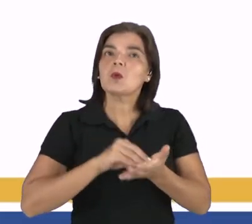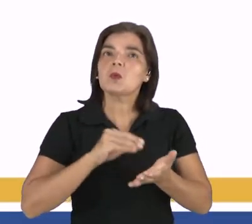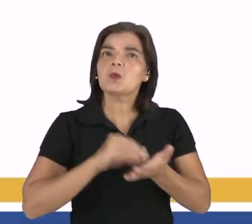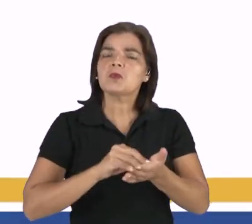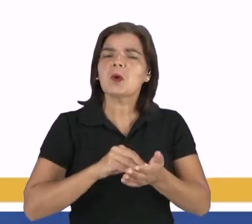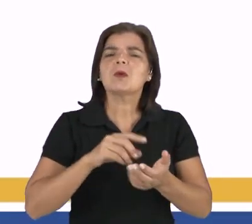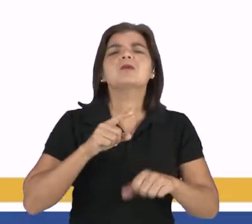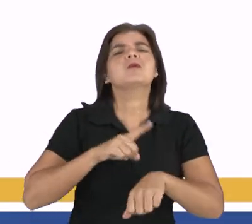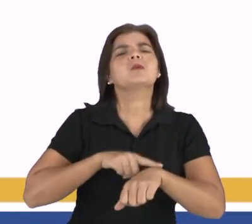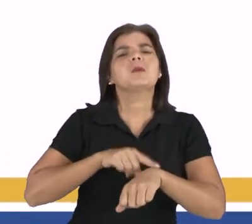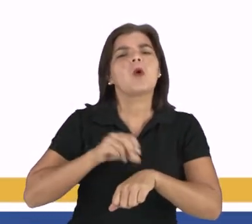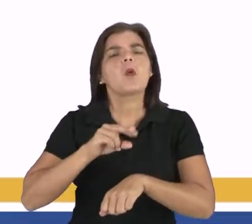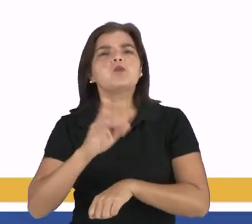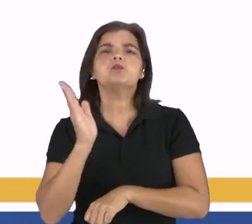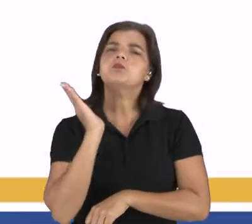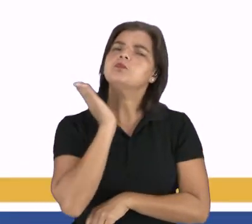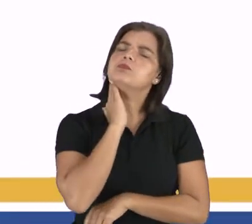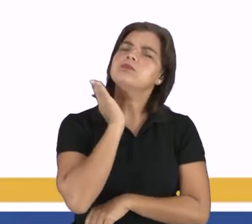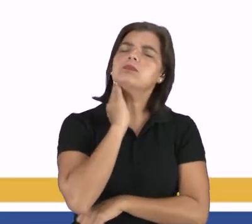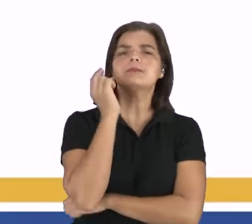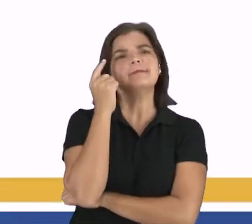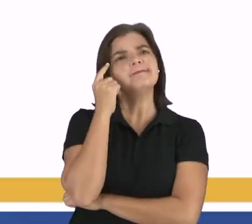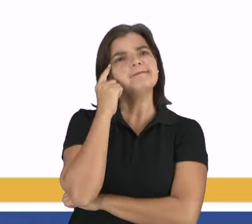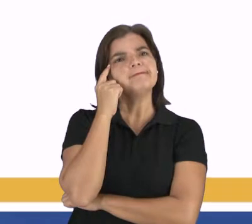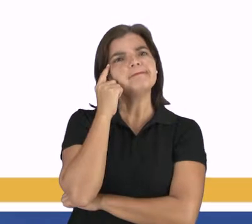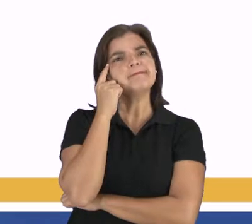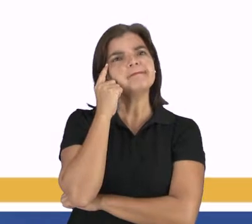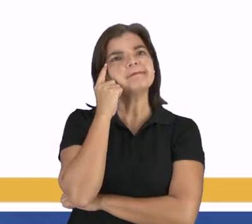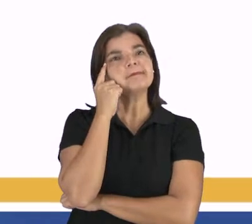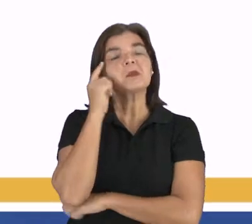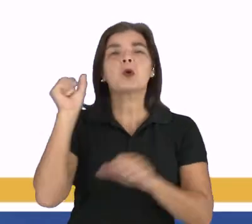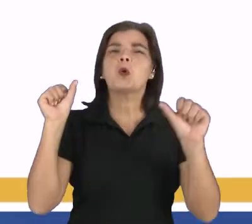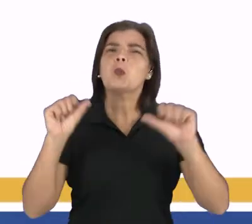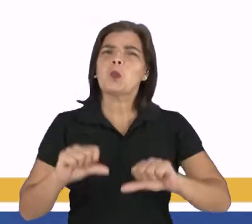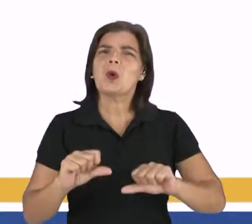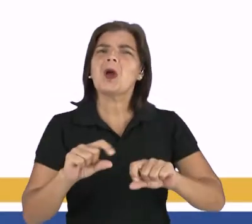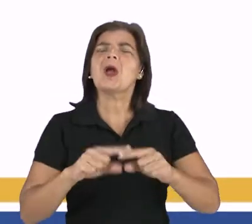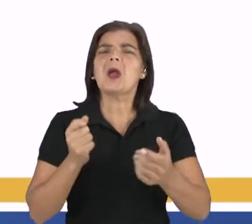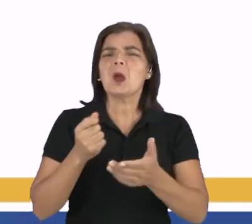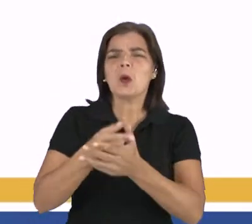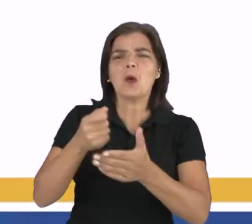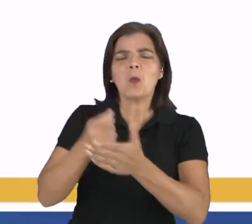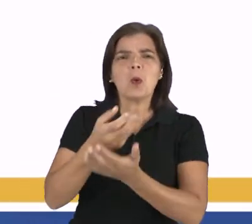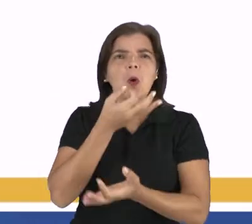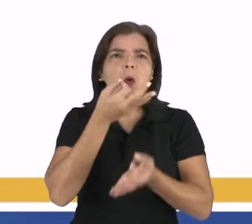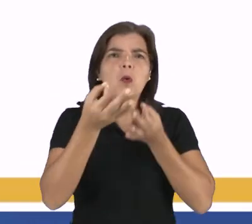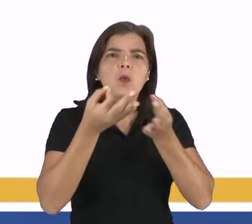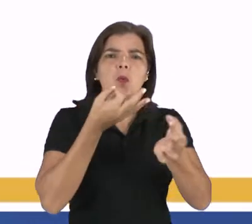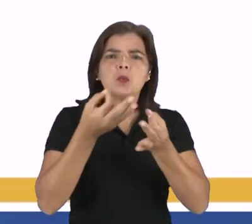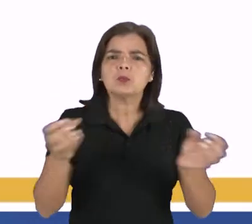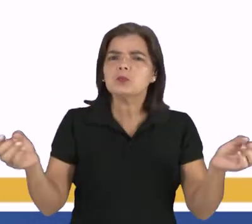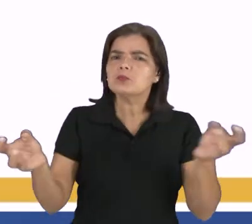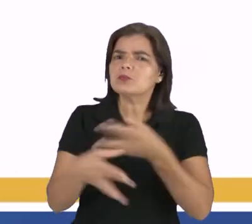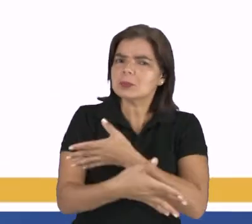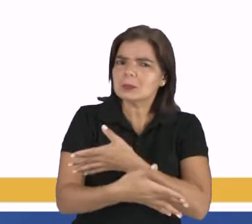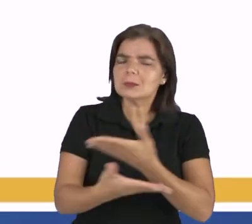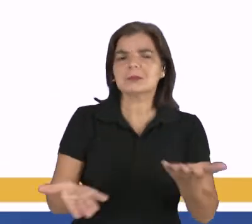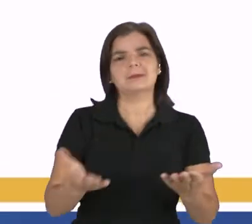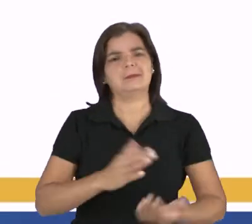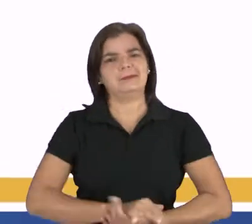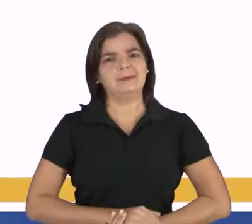ou preguiça, ele raciocina. O pior é consumir opinião